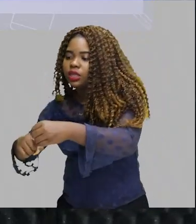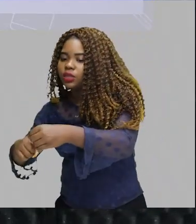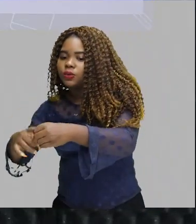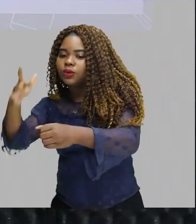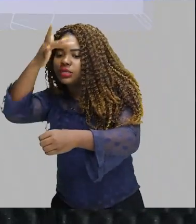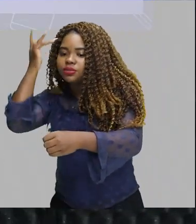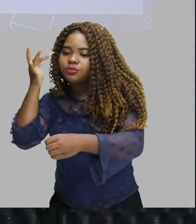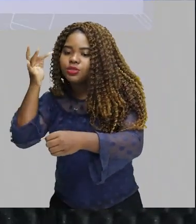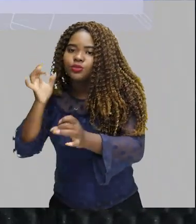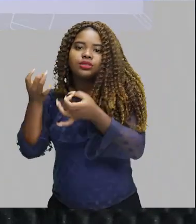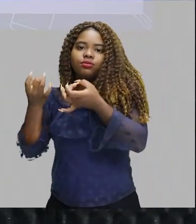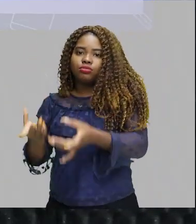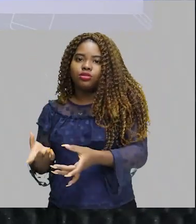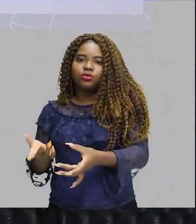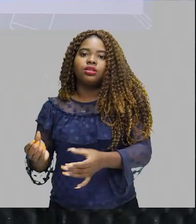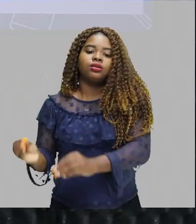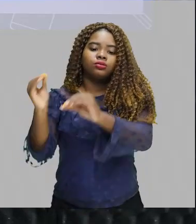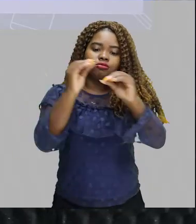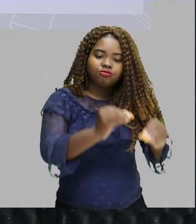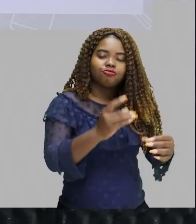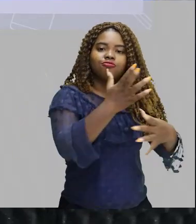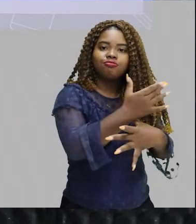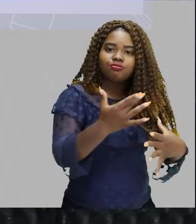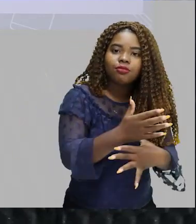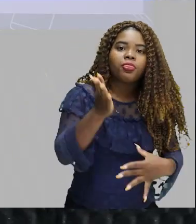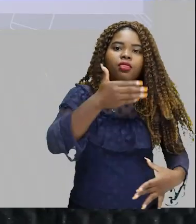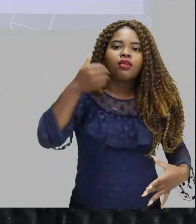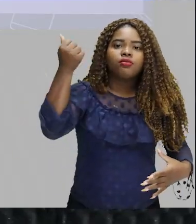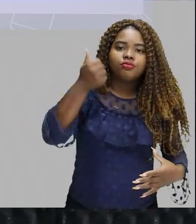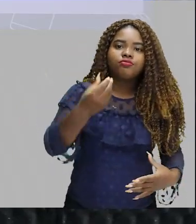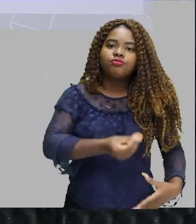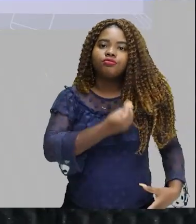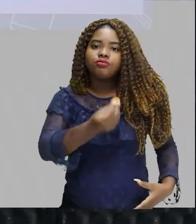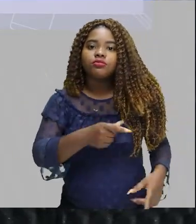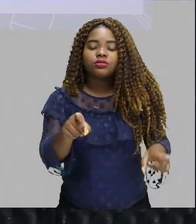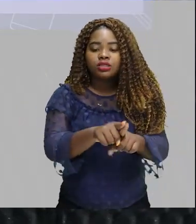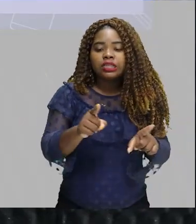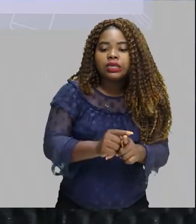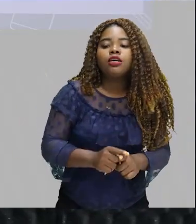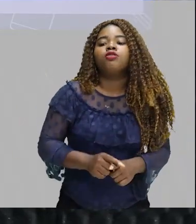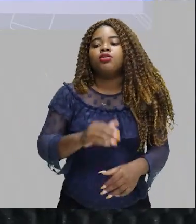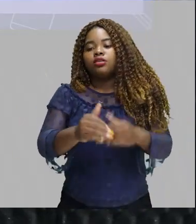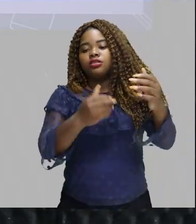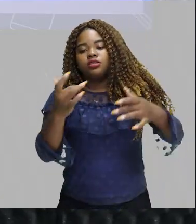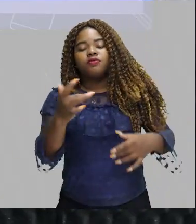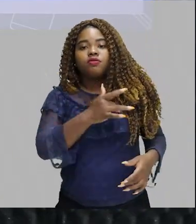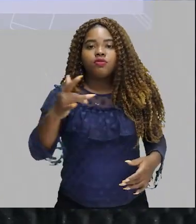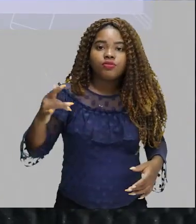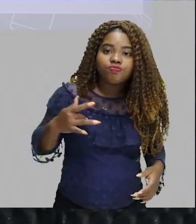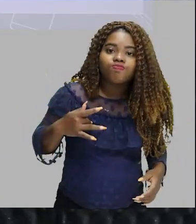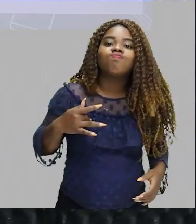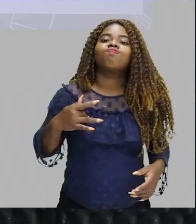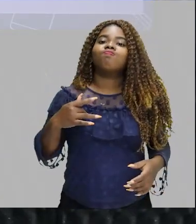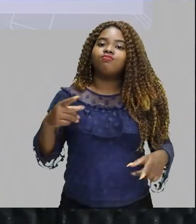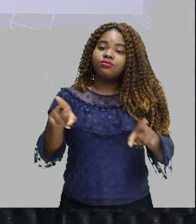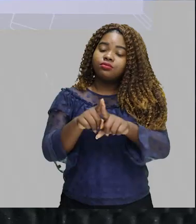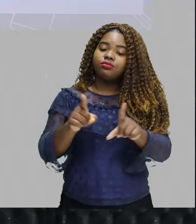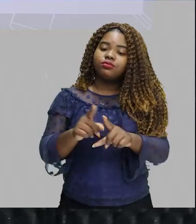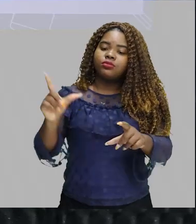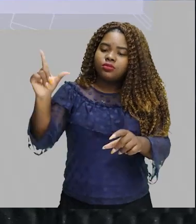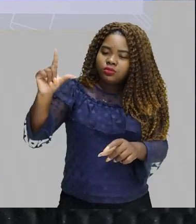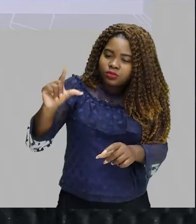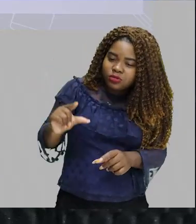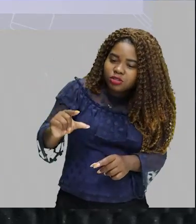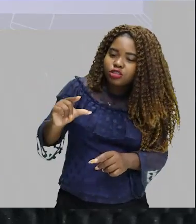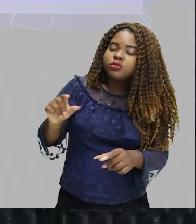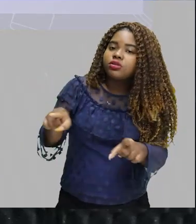é uma tendência mundial. Com a melhora da qualidade de vida, a evolução da medicina, principalmente preventiva, e a diminuição da